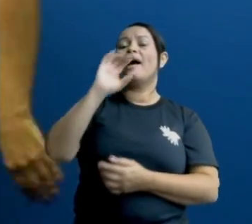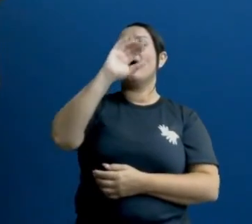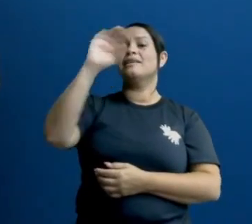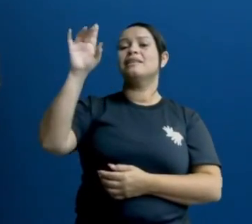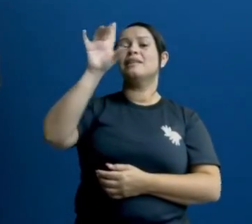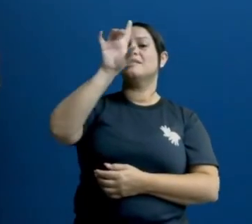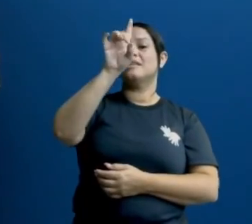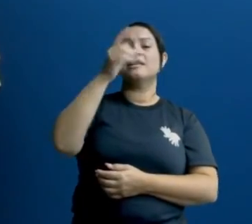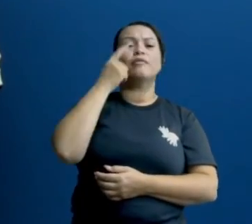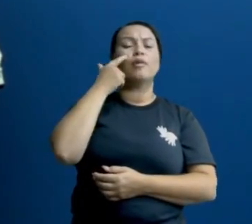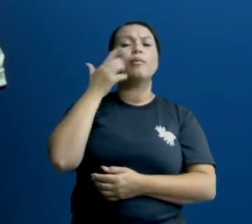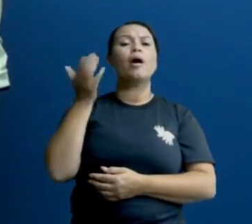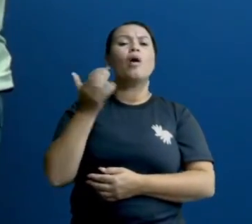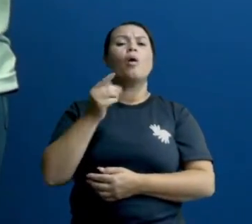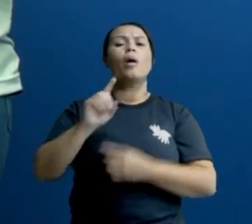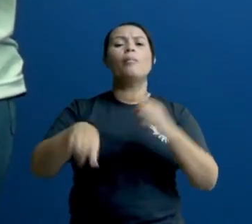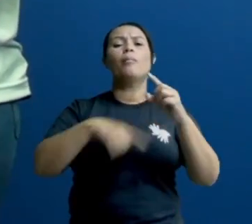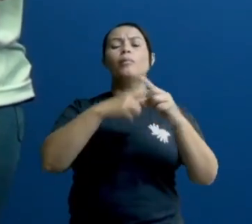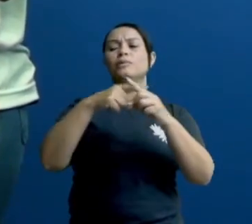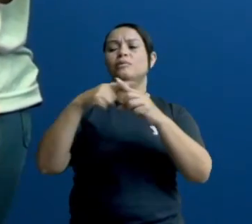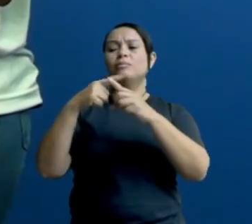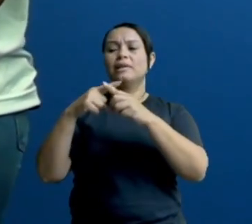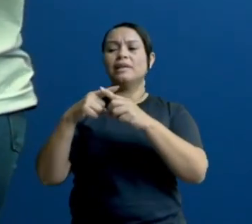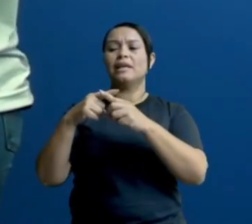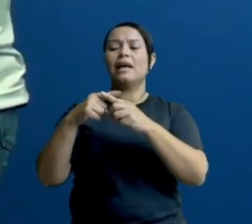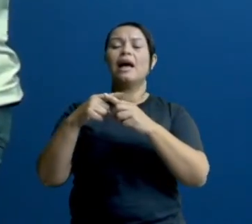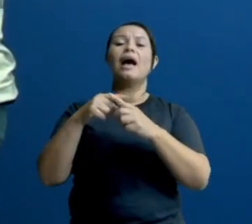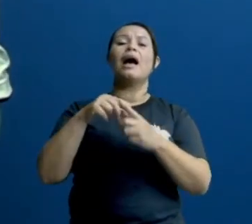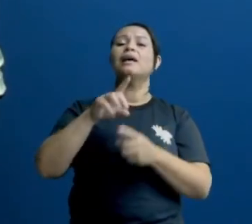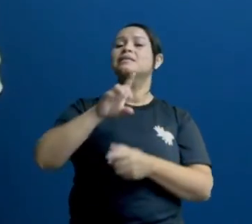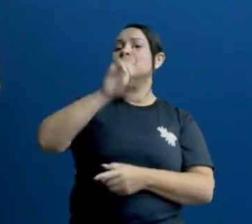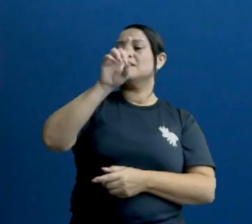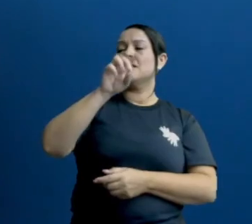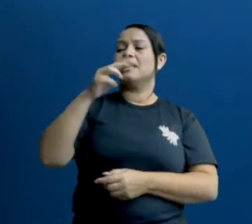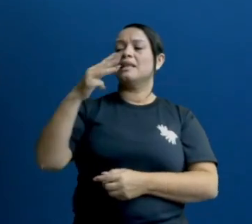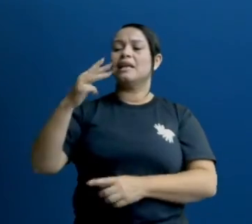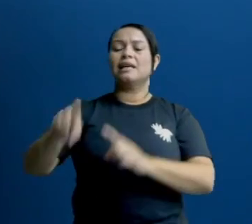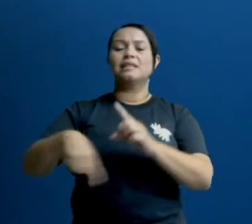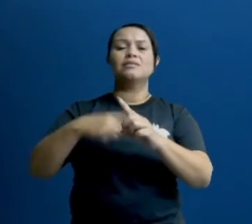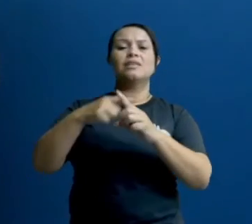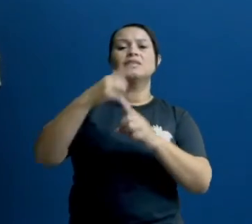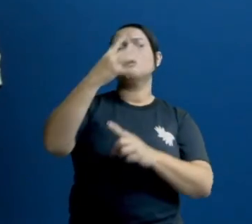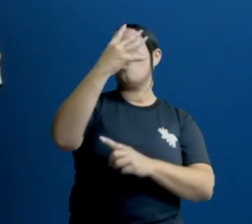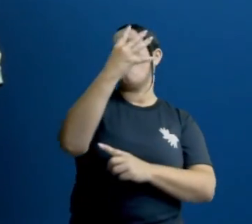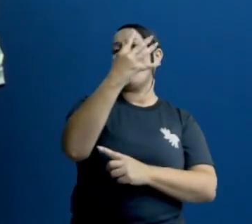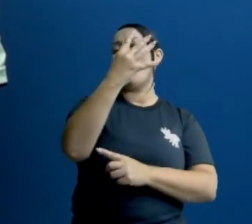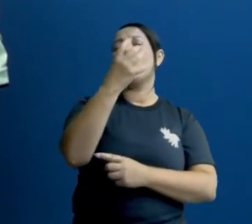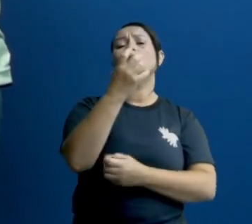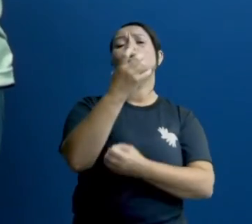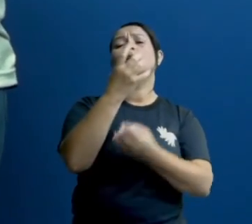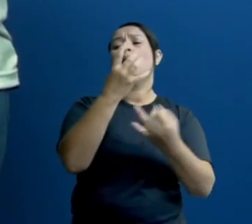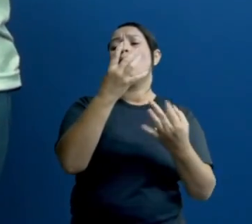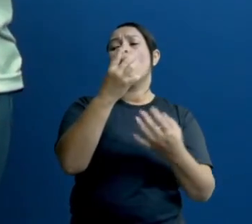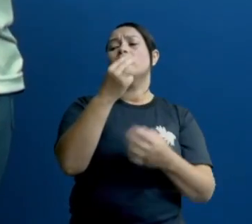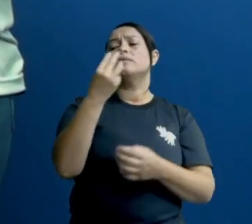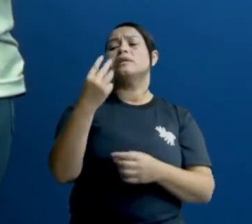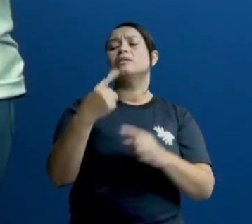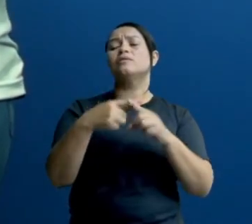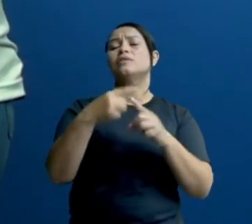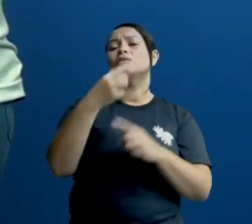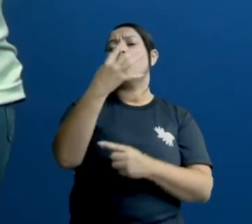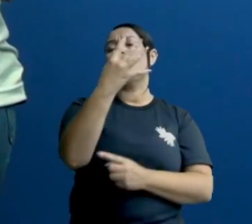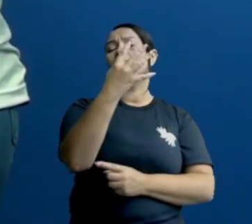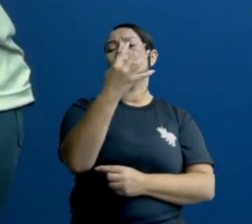certo? Agora, vamos multiplicar a casa das dezenas. 3 vezes 4. Quanto é que dá 3 vezes